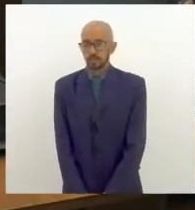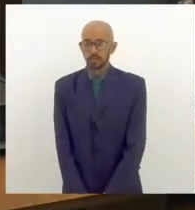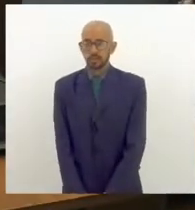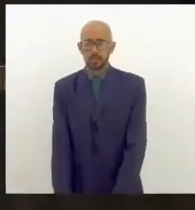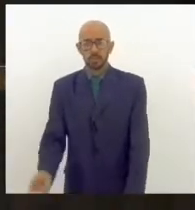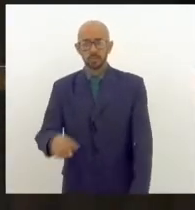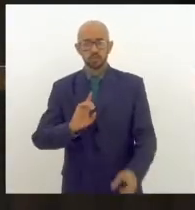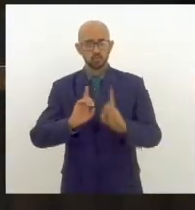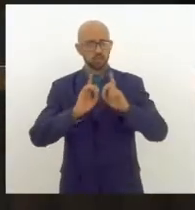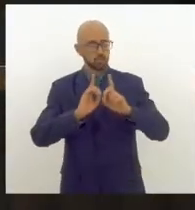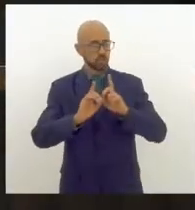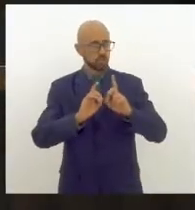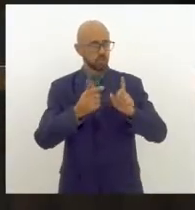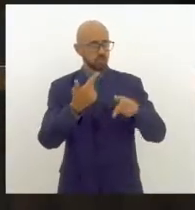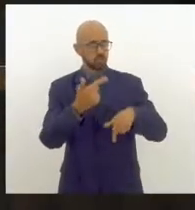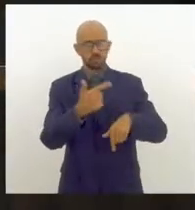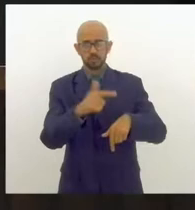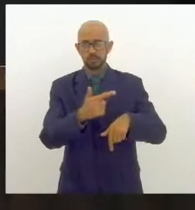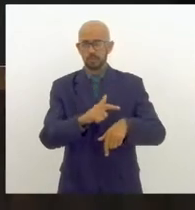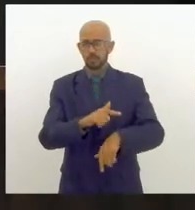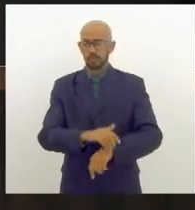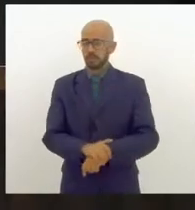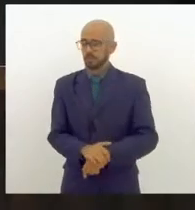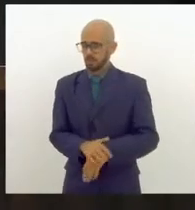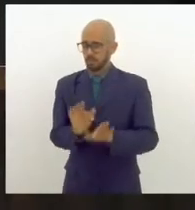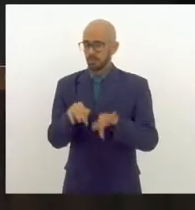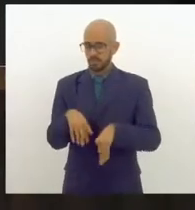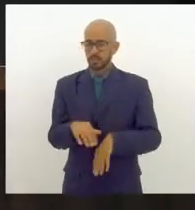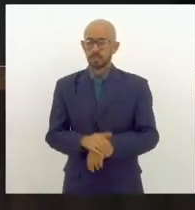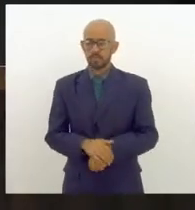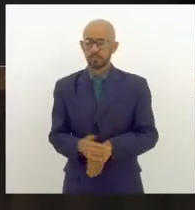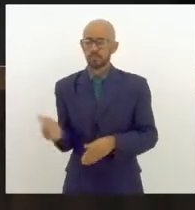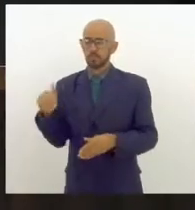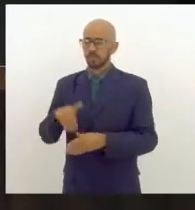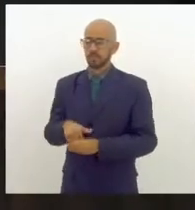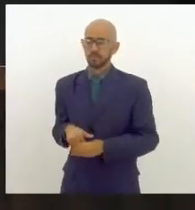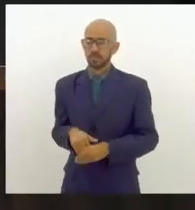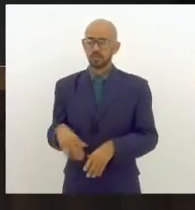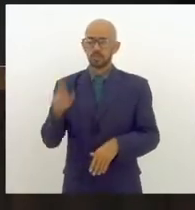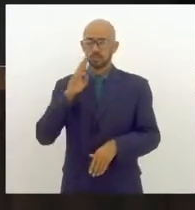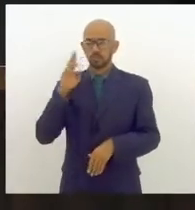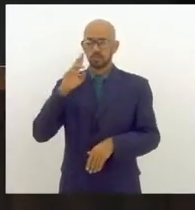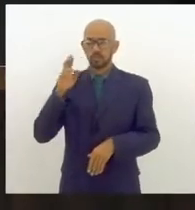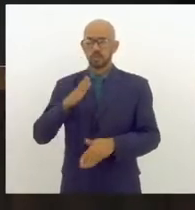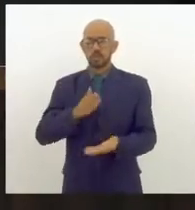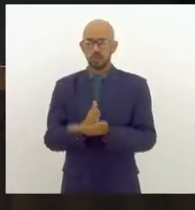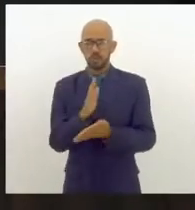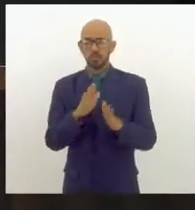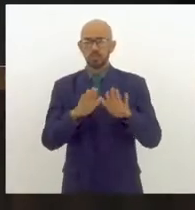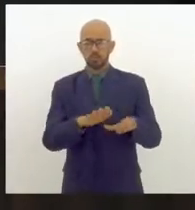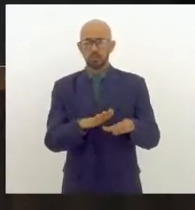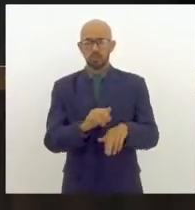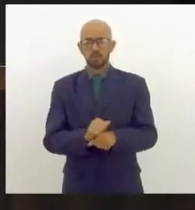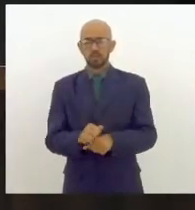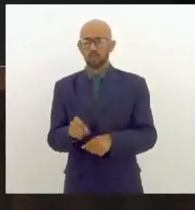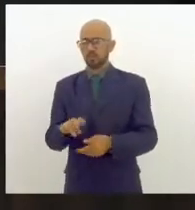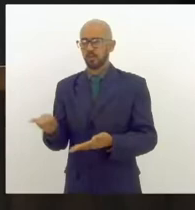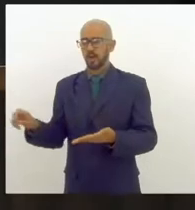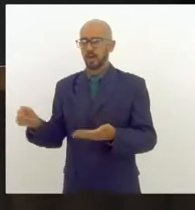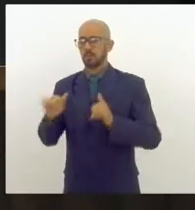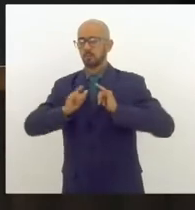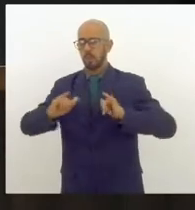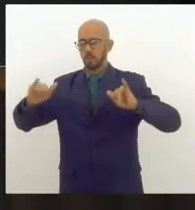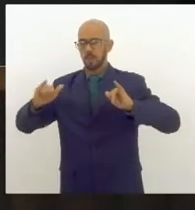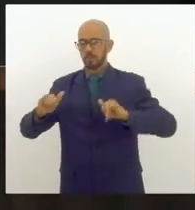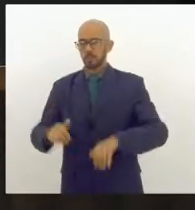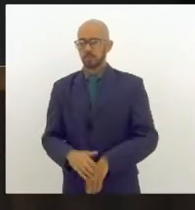Em discussão, não havendo que queira discutir, encerrada a discussão, em votação. Se os que aprovam, permaneçam como estão aprovados, vai à